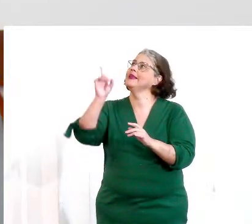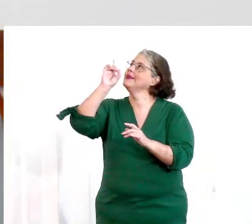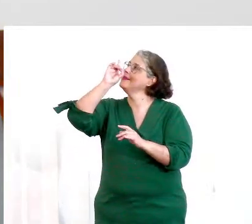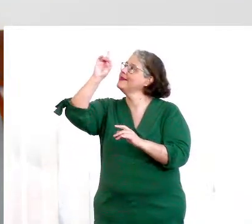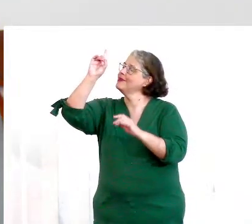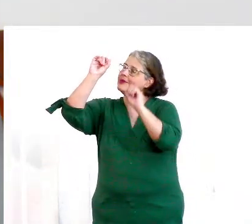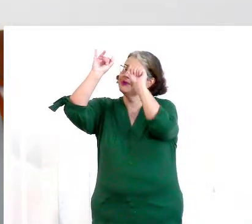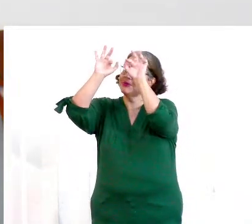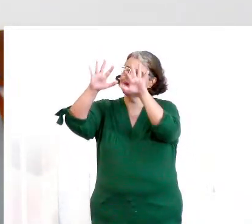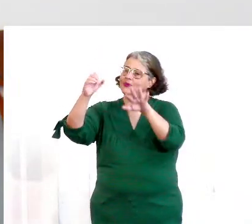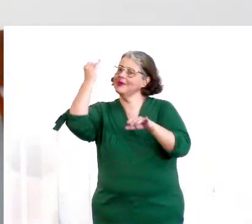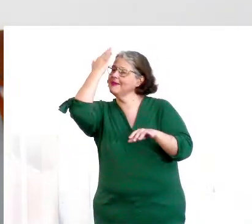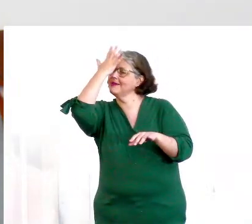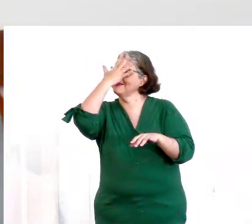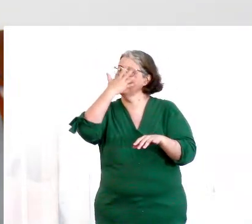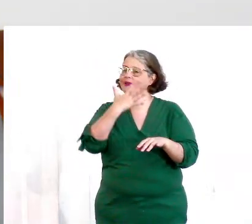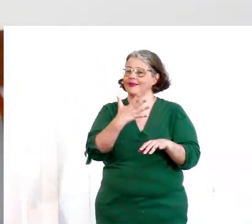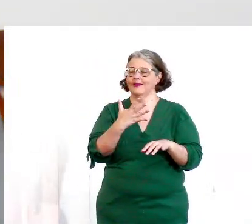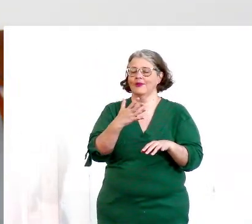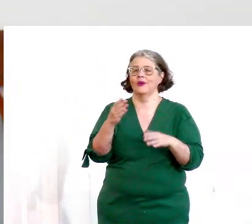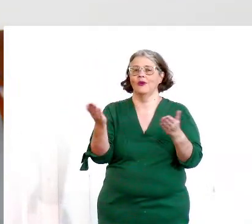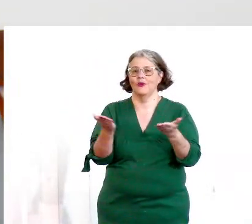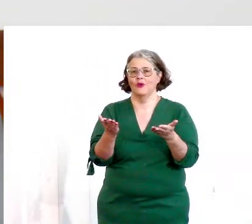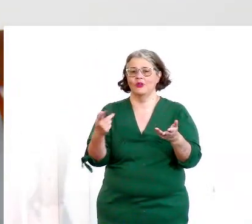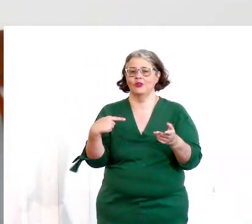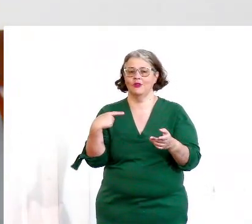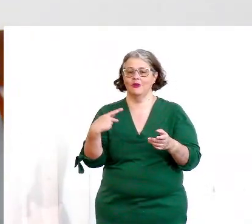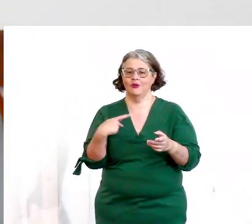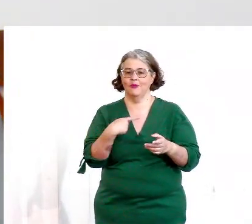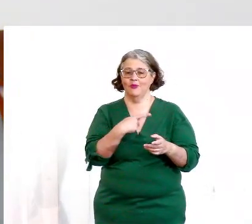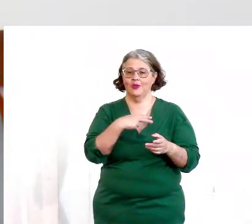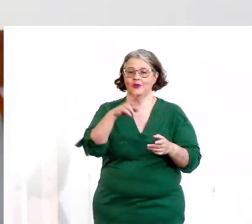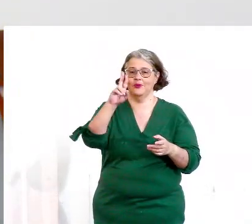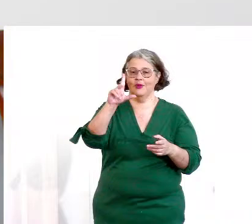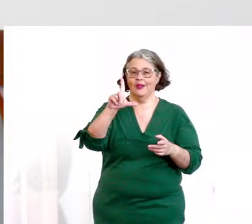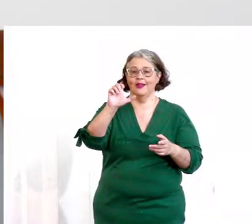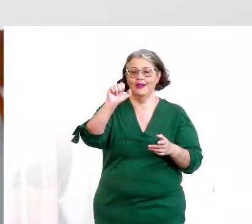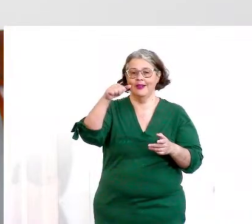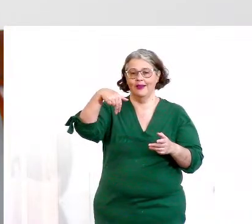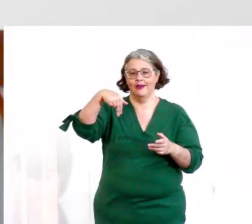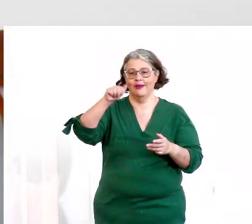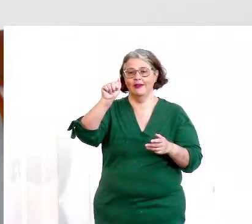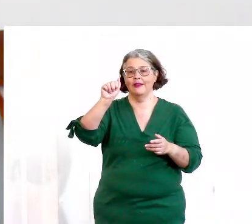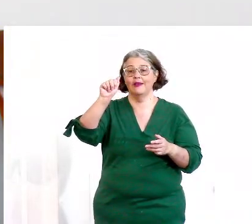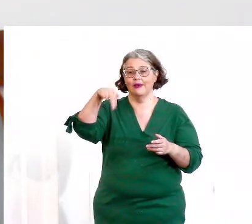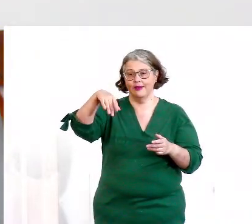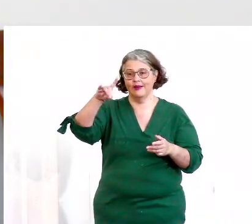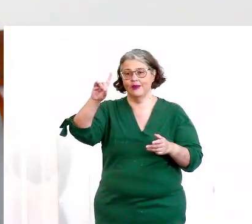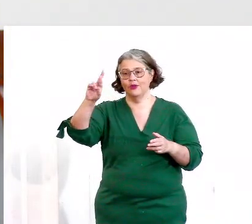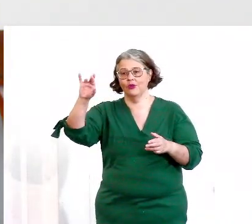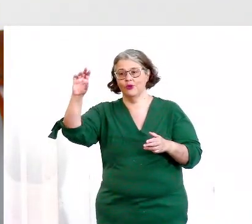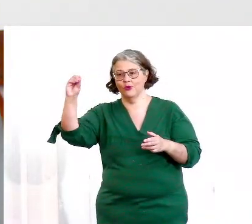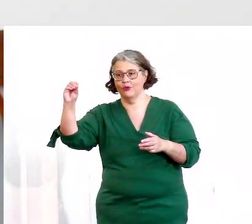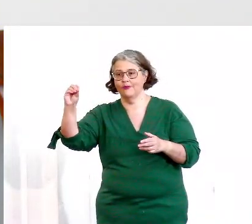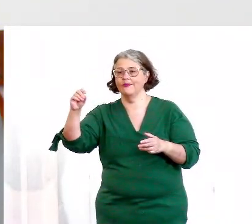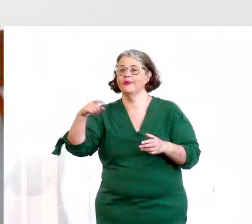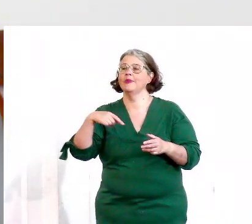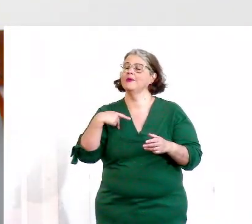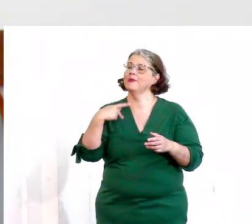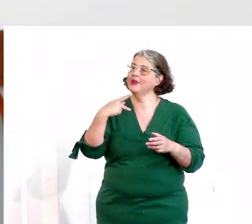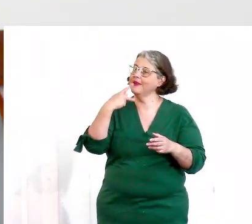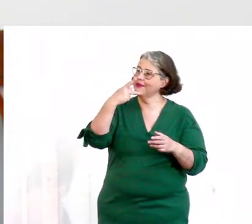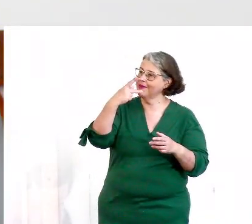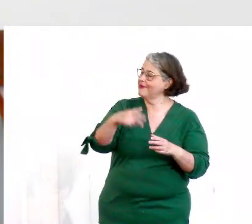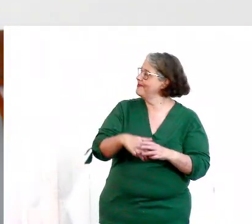palavra. Estamos com o reverendo Leandro como pregador do culto nessa manhã, ao qual nós damos as boas-vindas em nome do